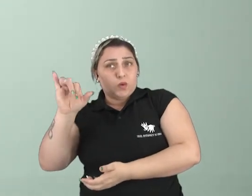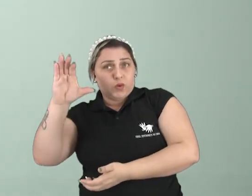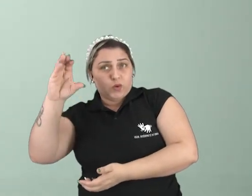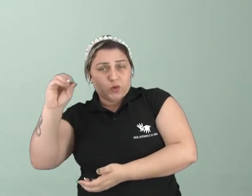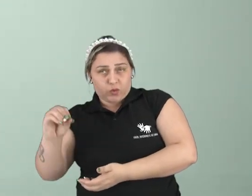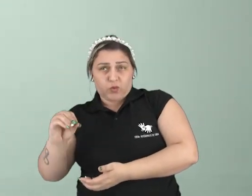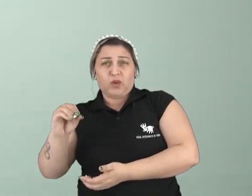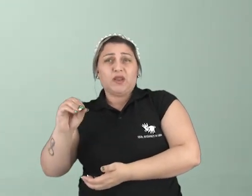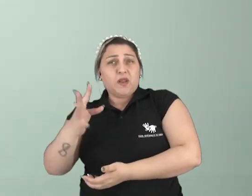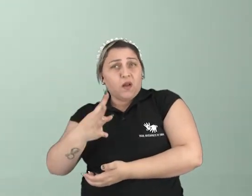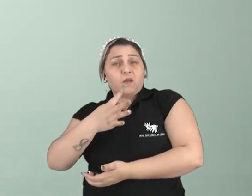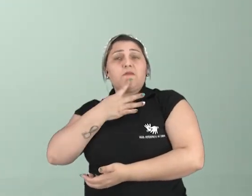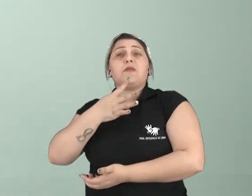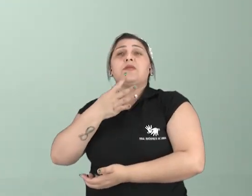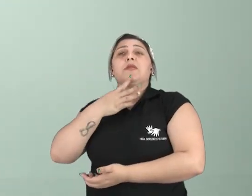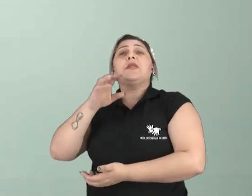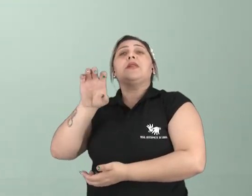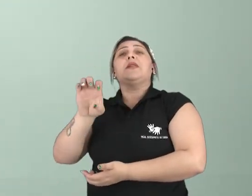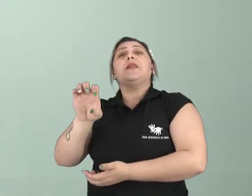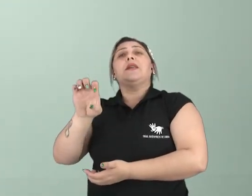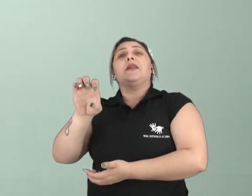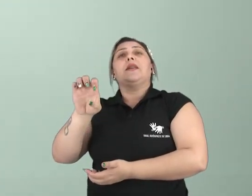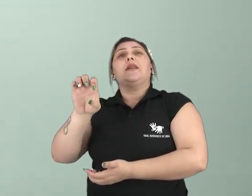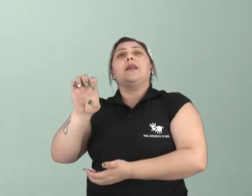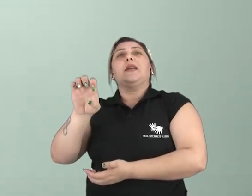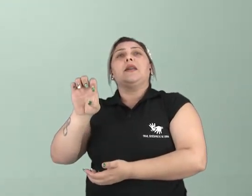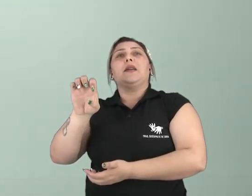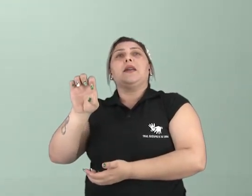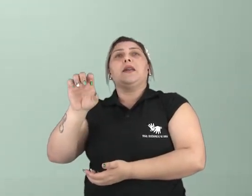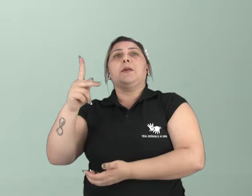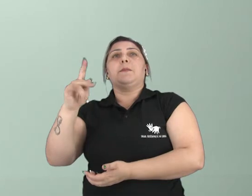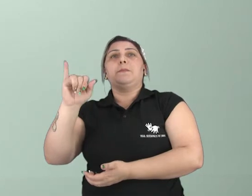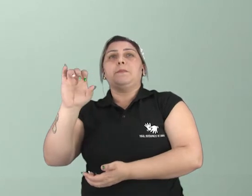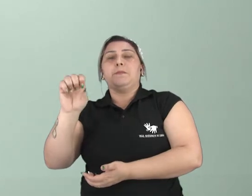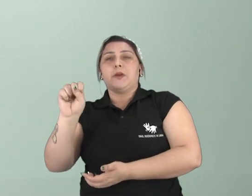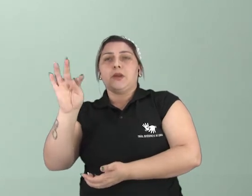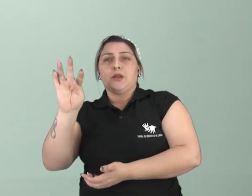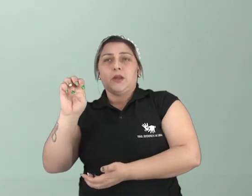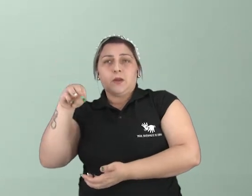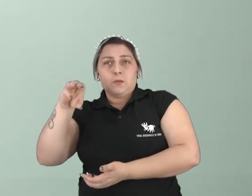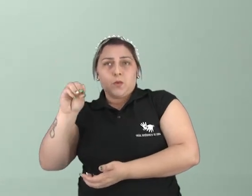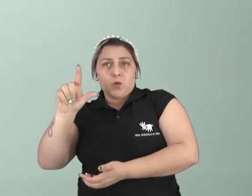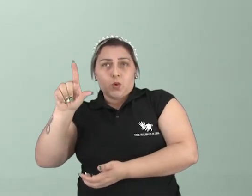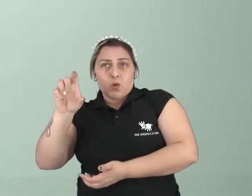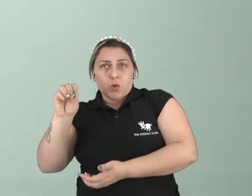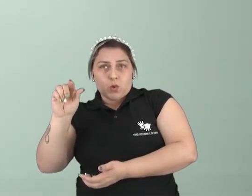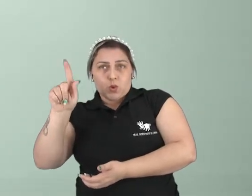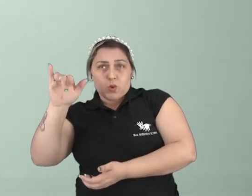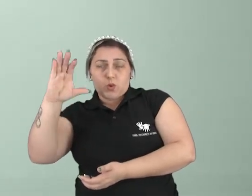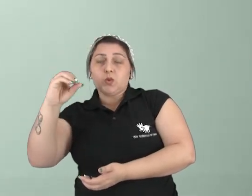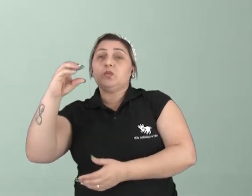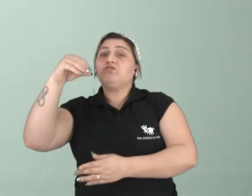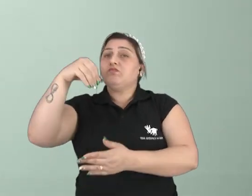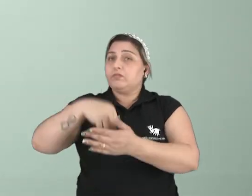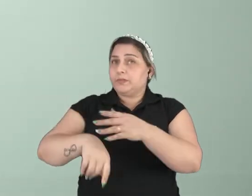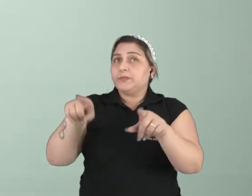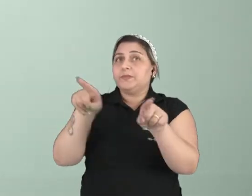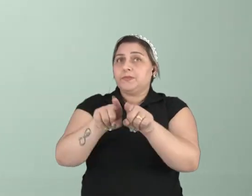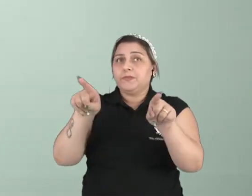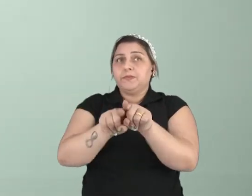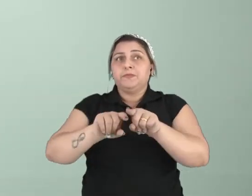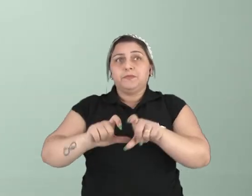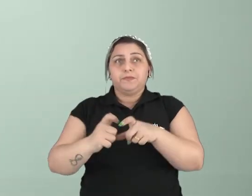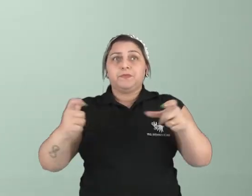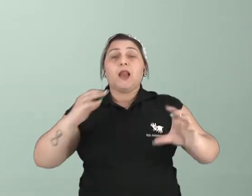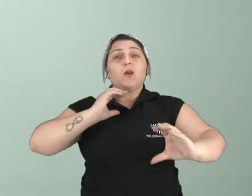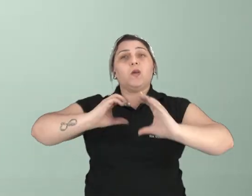daquilo que se conhece, que é o epistemológico, tá bom? Dentro desse aí, nós também podemos colocar a dimensão, né,